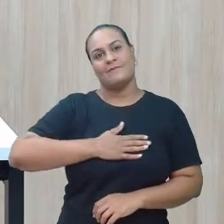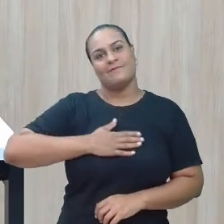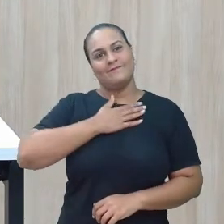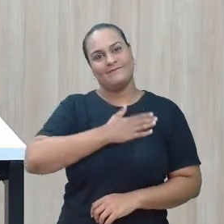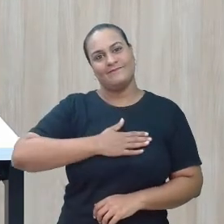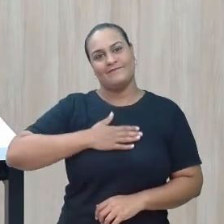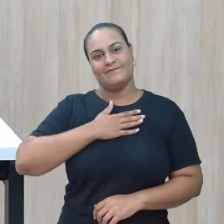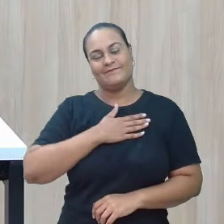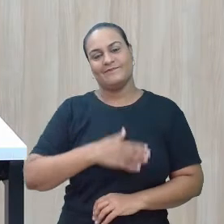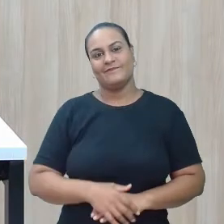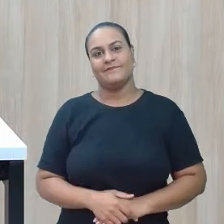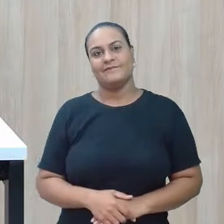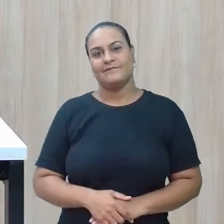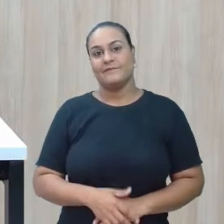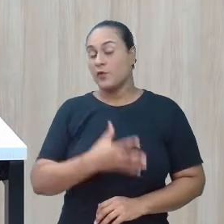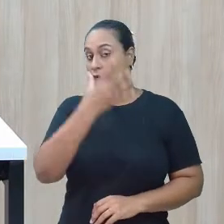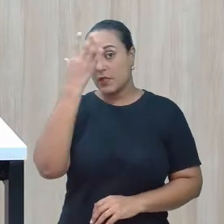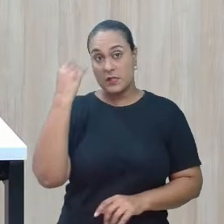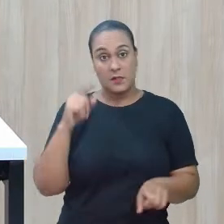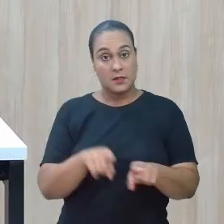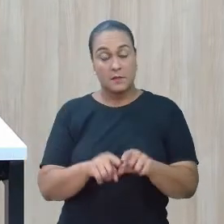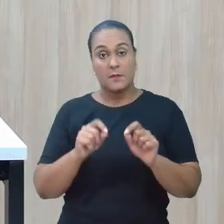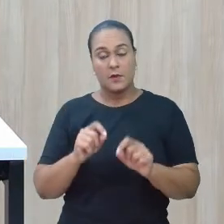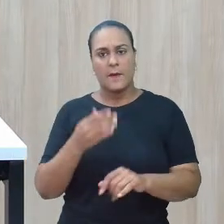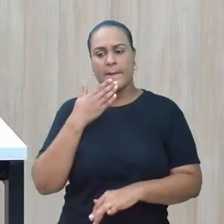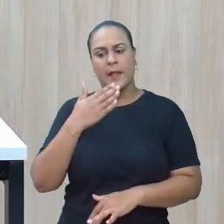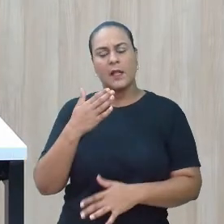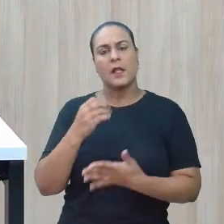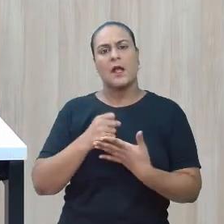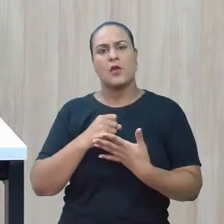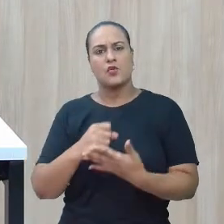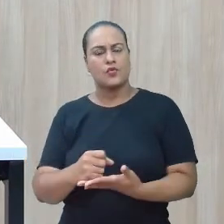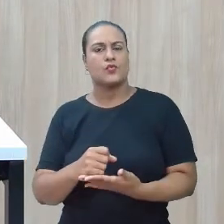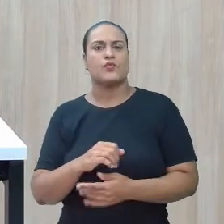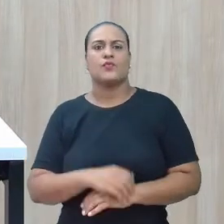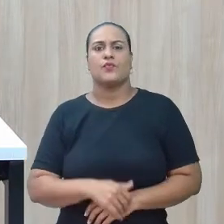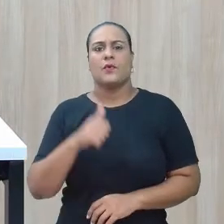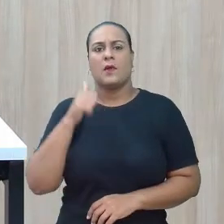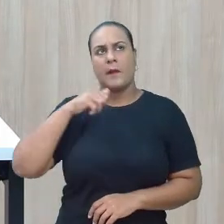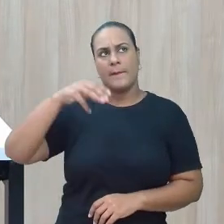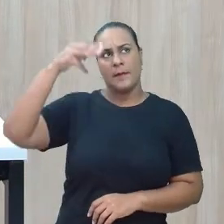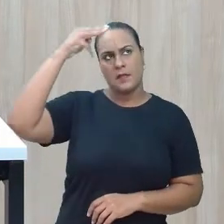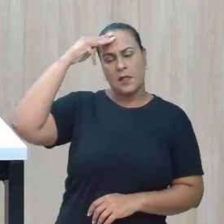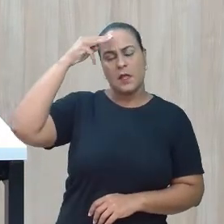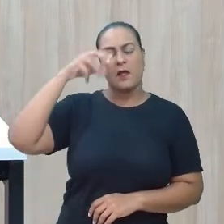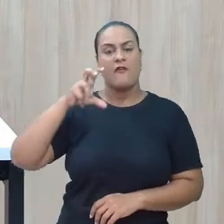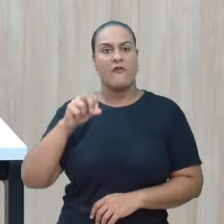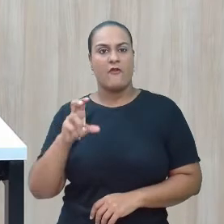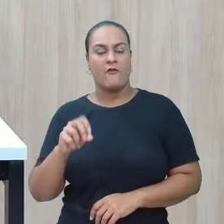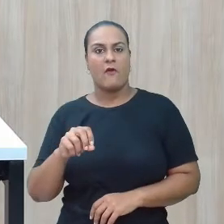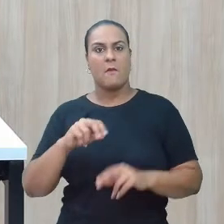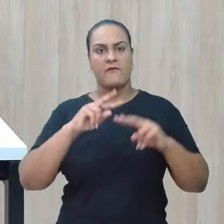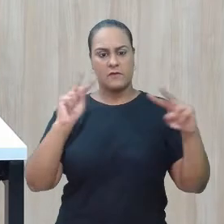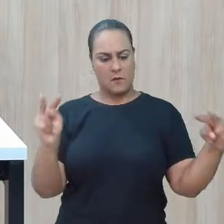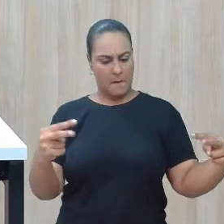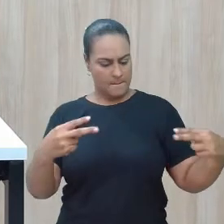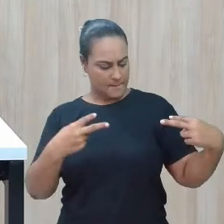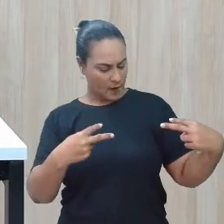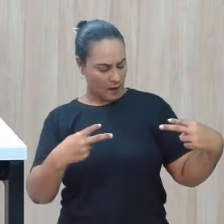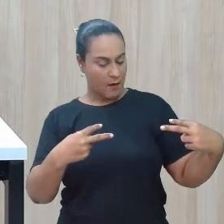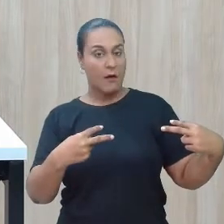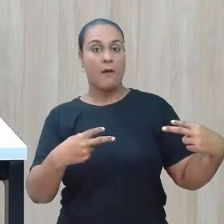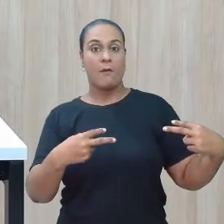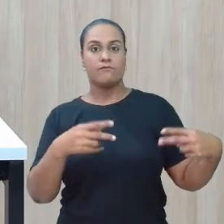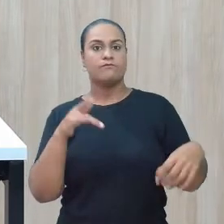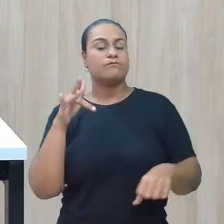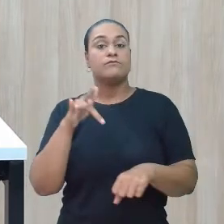entorno. Não esqueçam também de pedir ajuda à mãe, à madrinha, à avó, à tia, para fazer esse autoexame. Como é esse